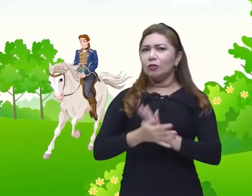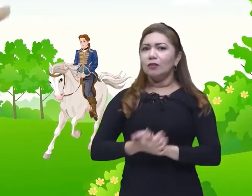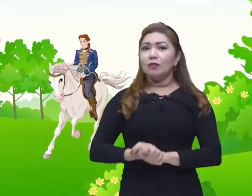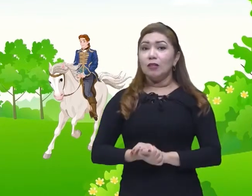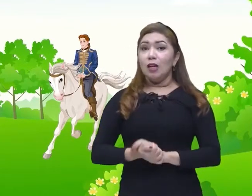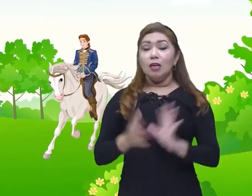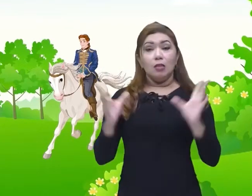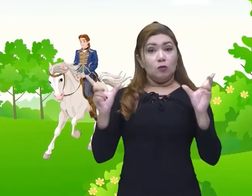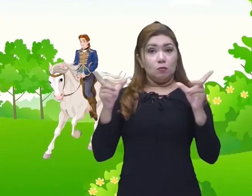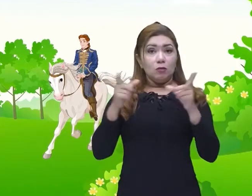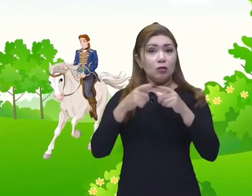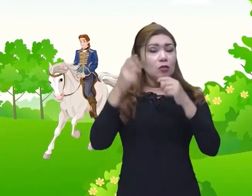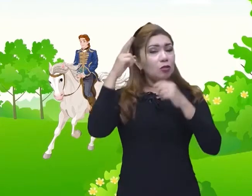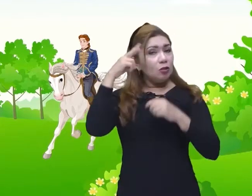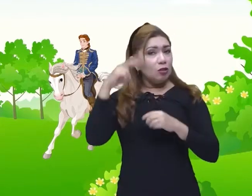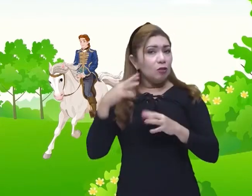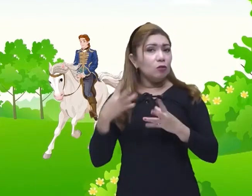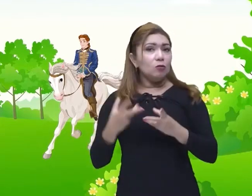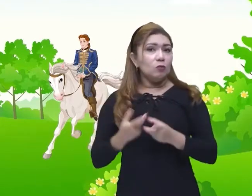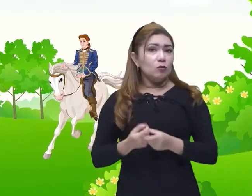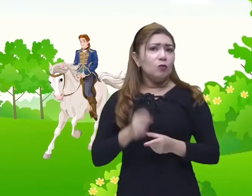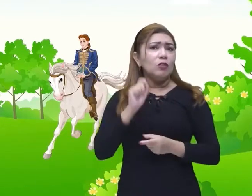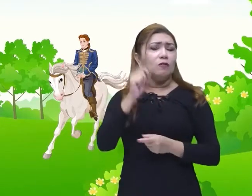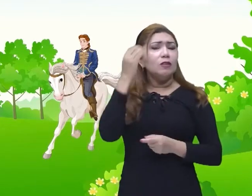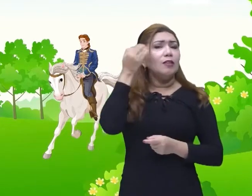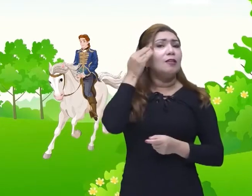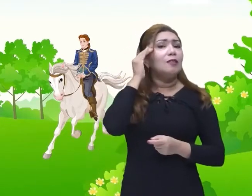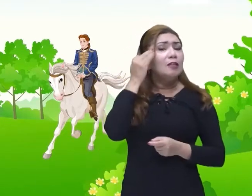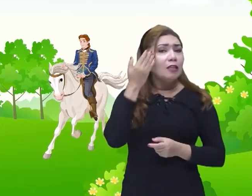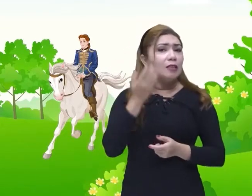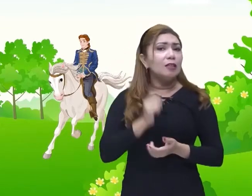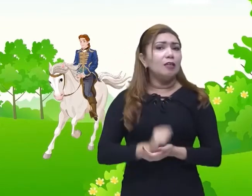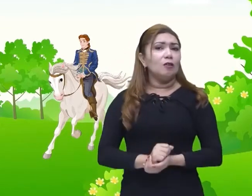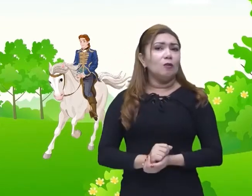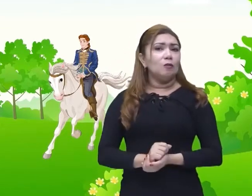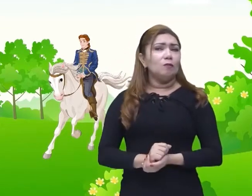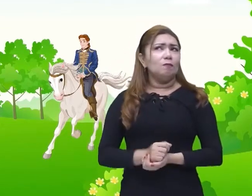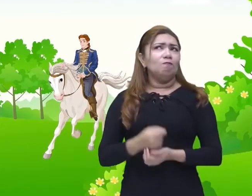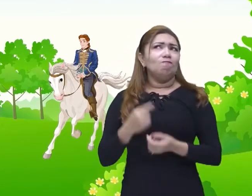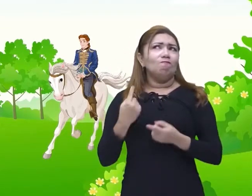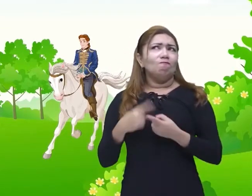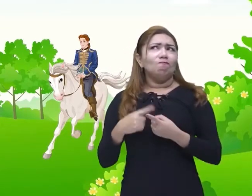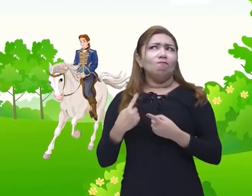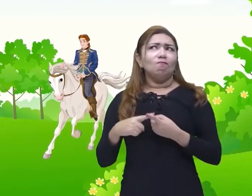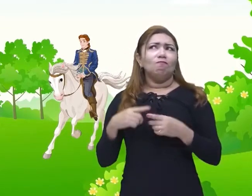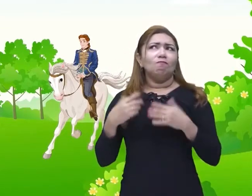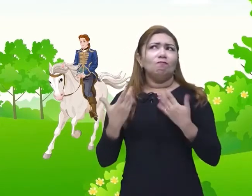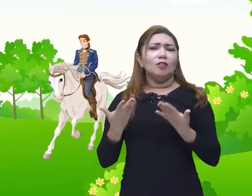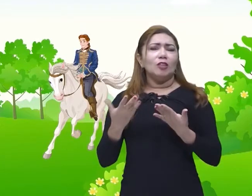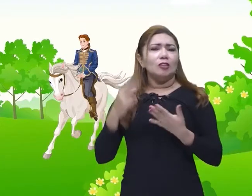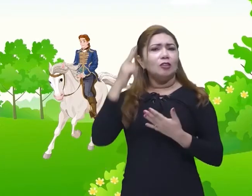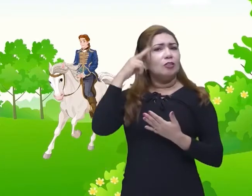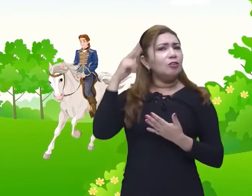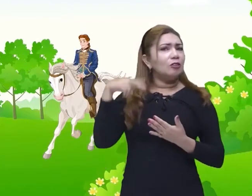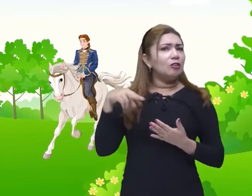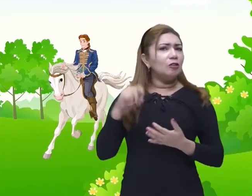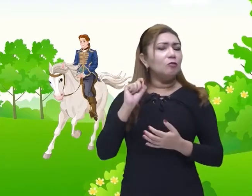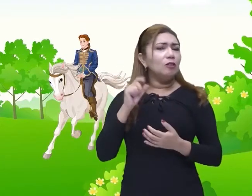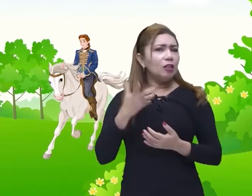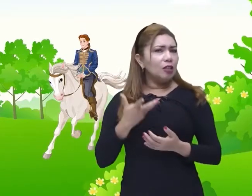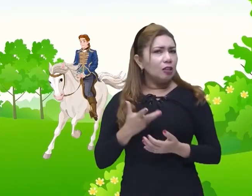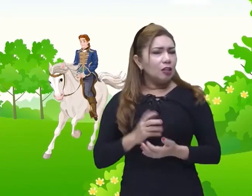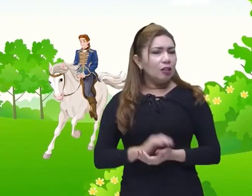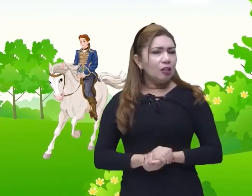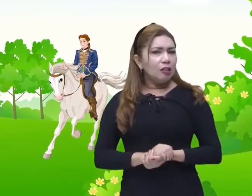a história toda, o que você compreendeu? Qual é a moral dessa história? O que era?